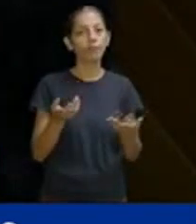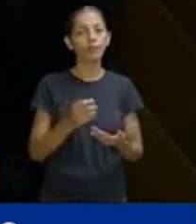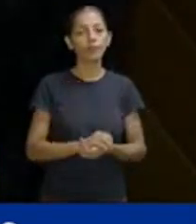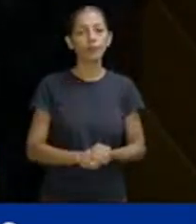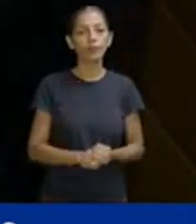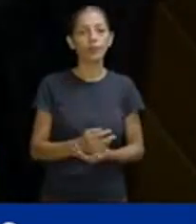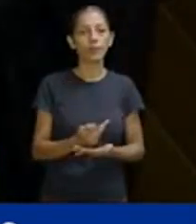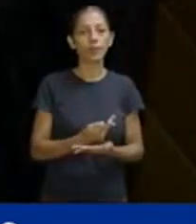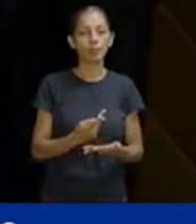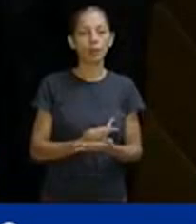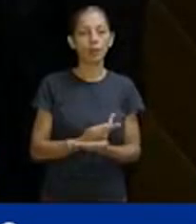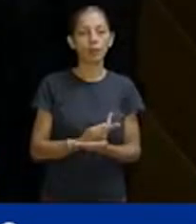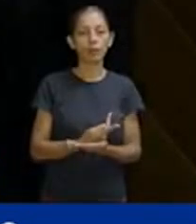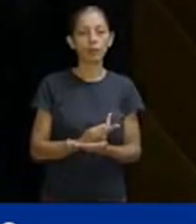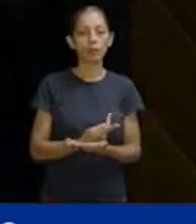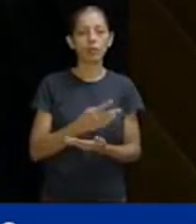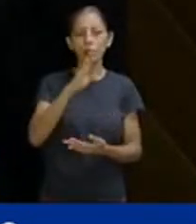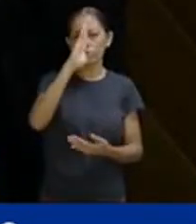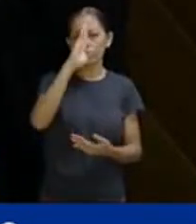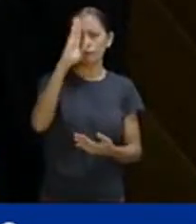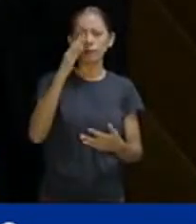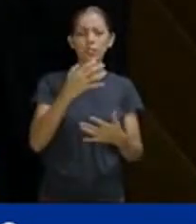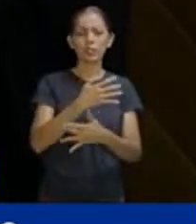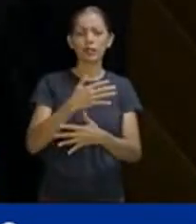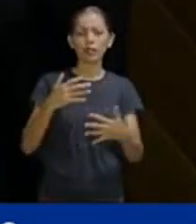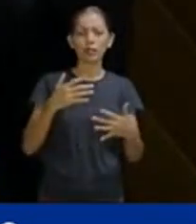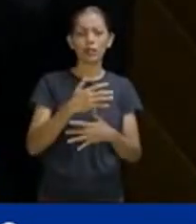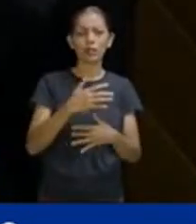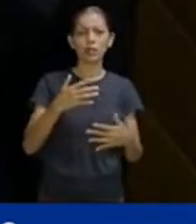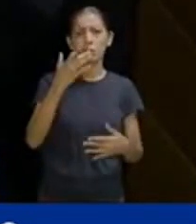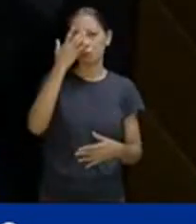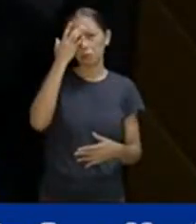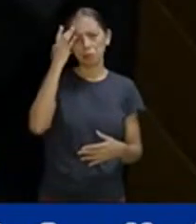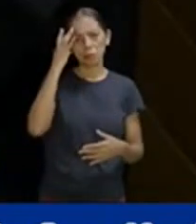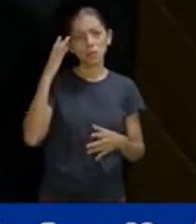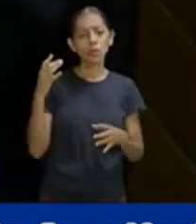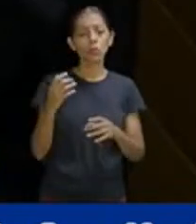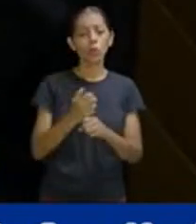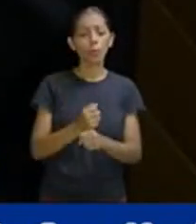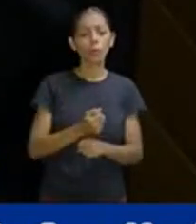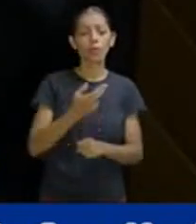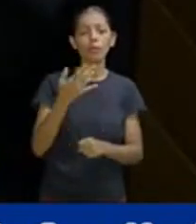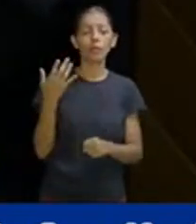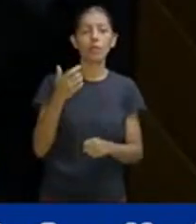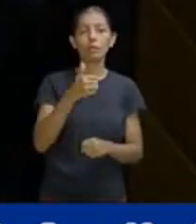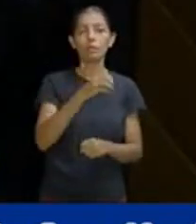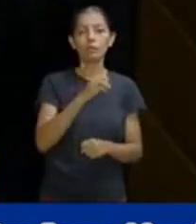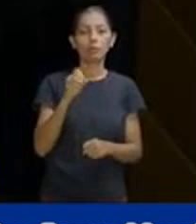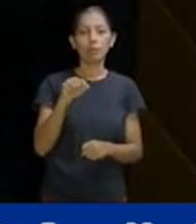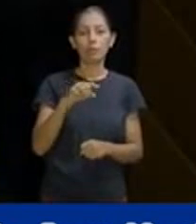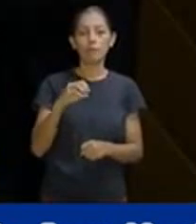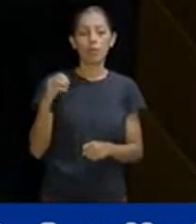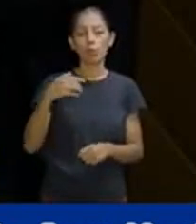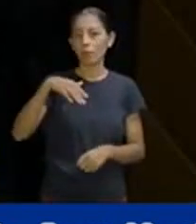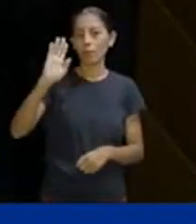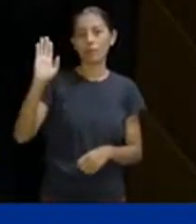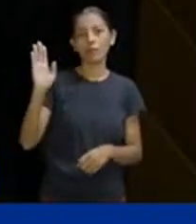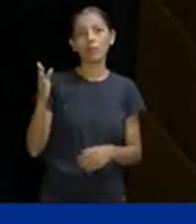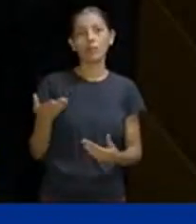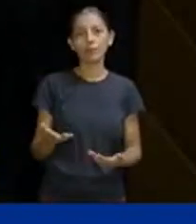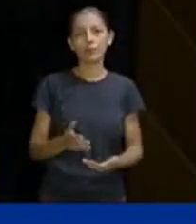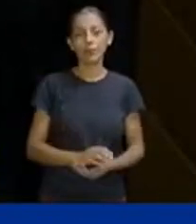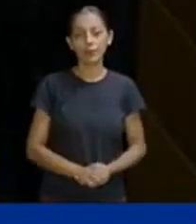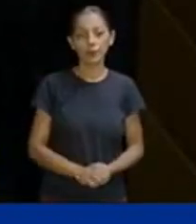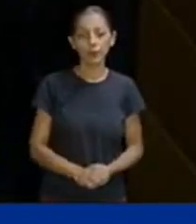de 100 mil habitantes. Isso está no acordo TSE de 19/3